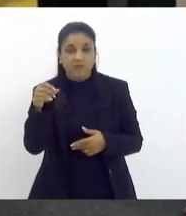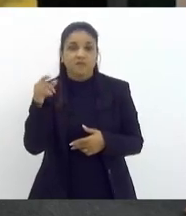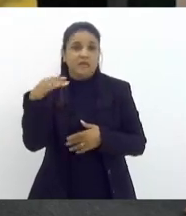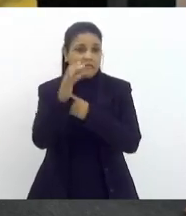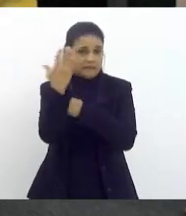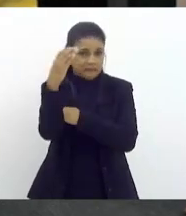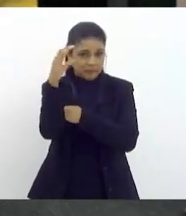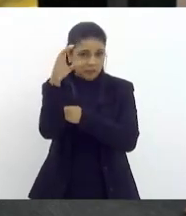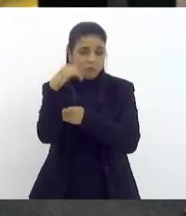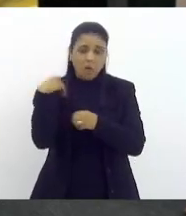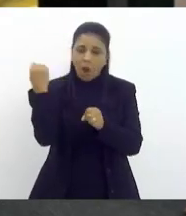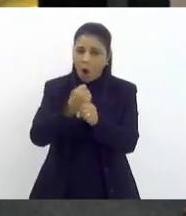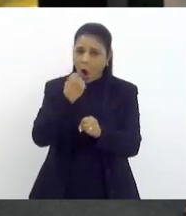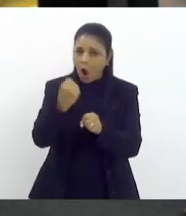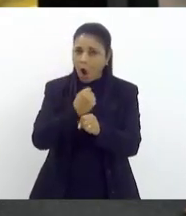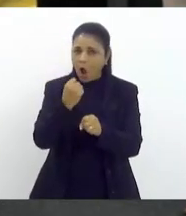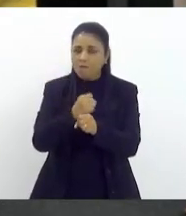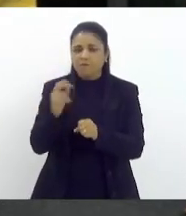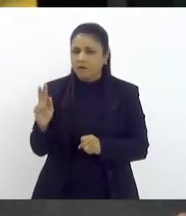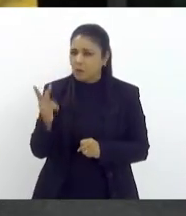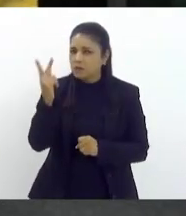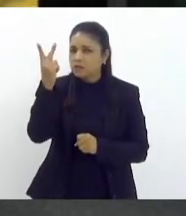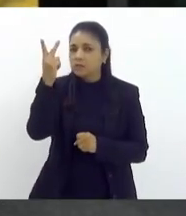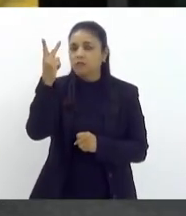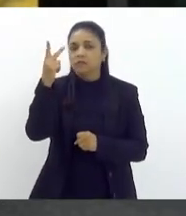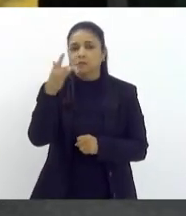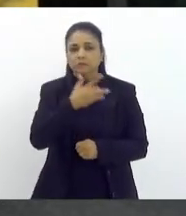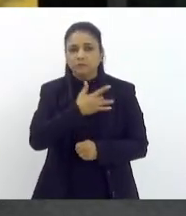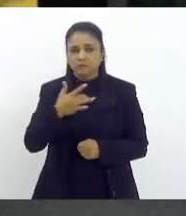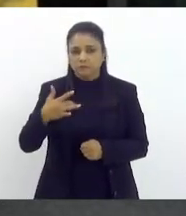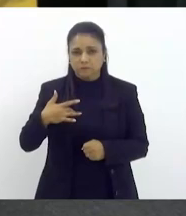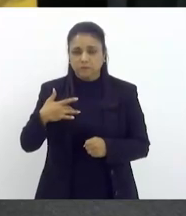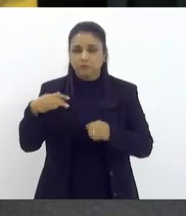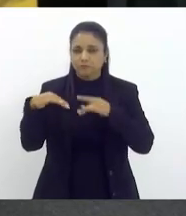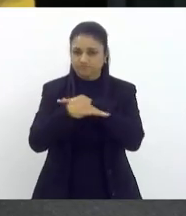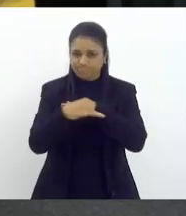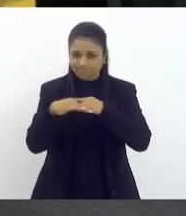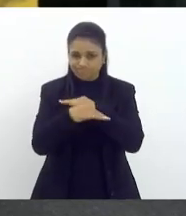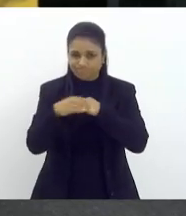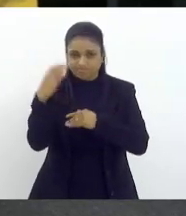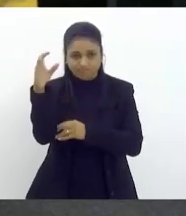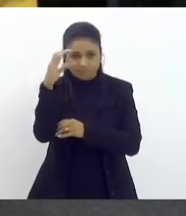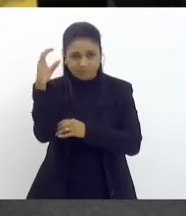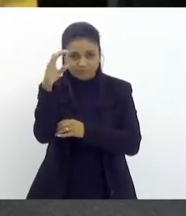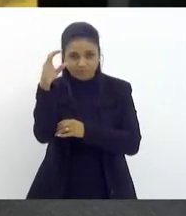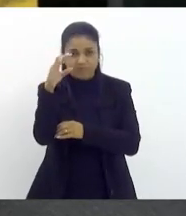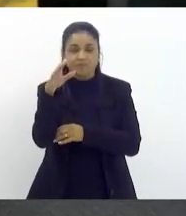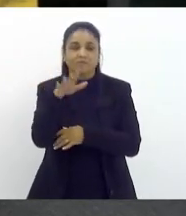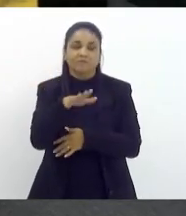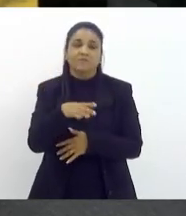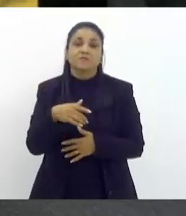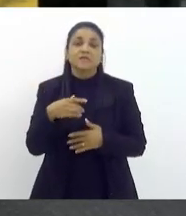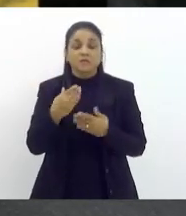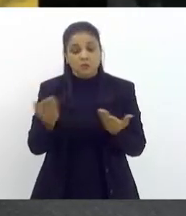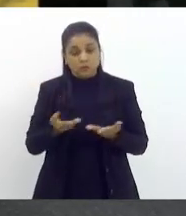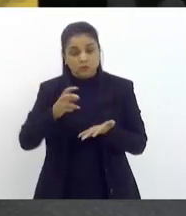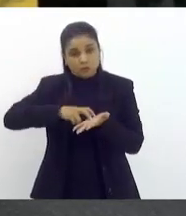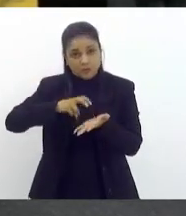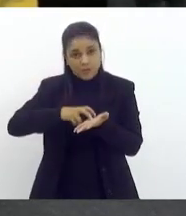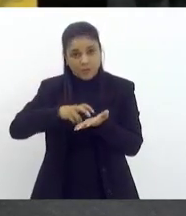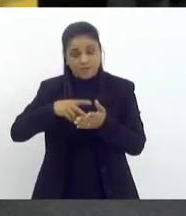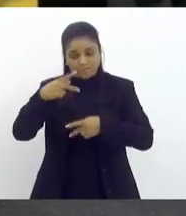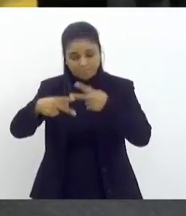o serviço de saúde no estado do Estado em nossa cidade nossa região hoje pela manhã acompanhamos essa entrega